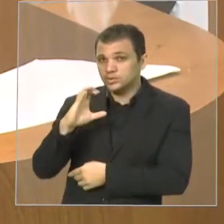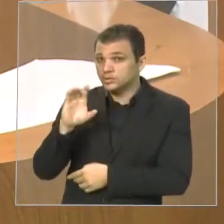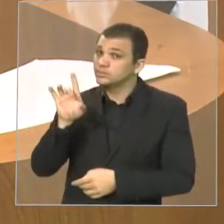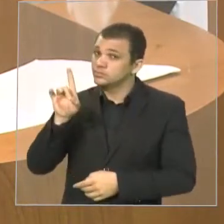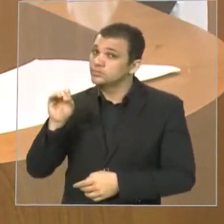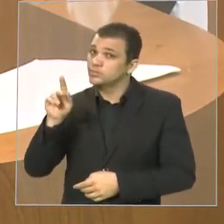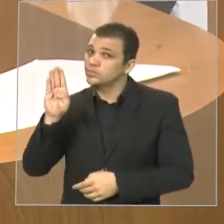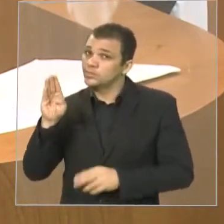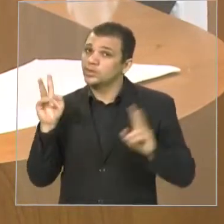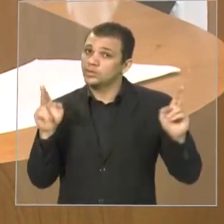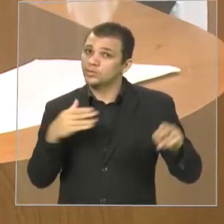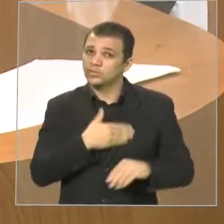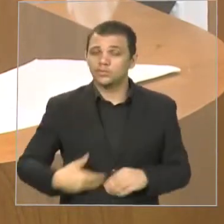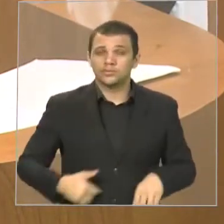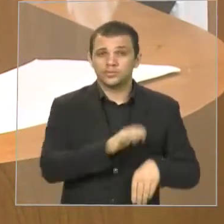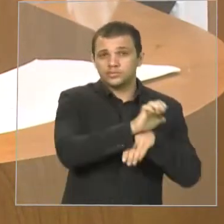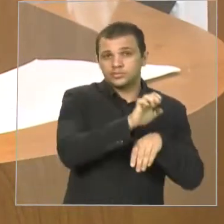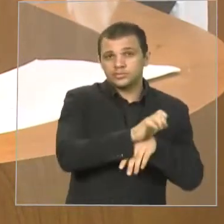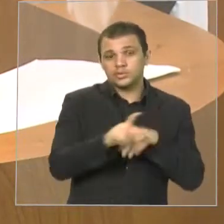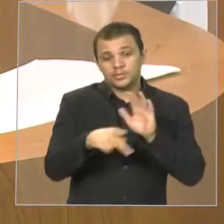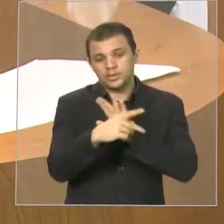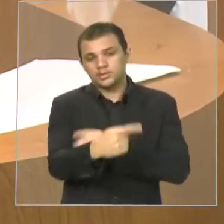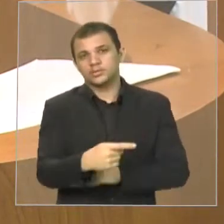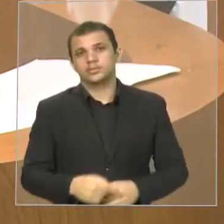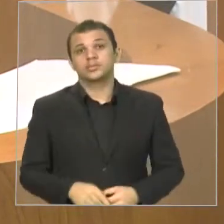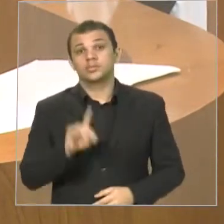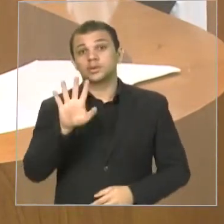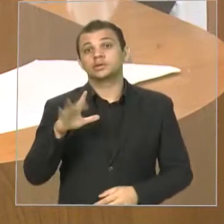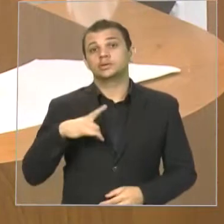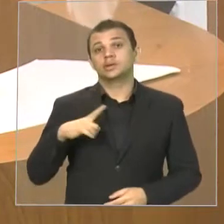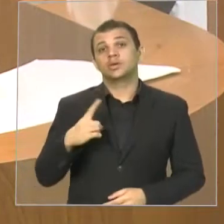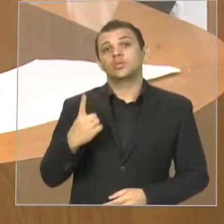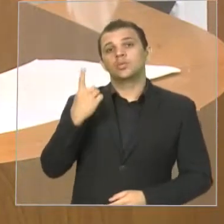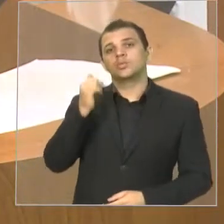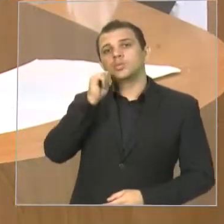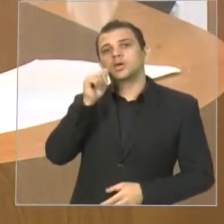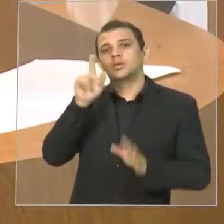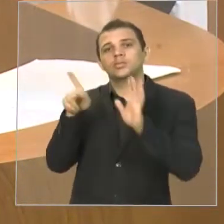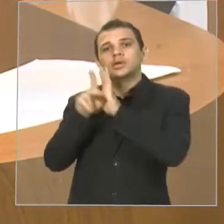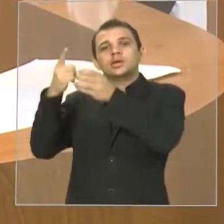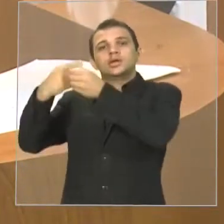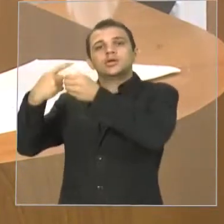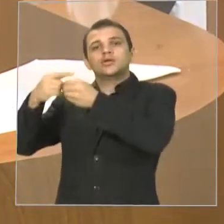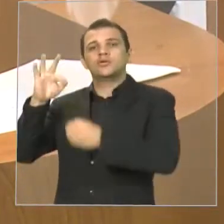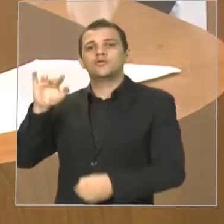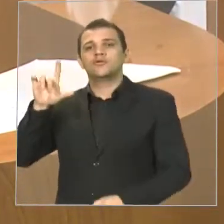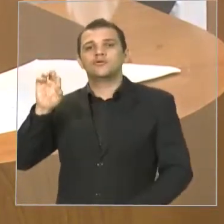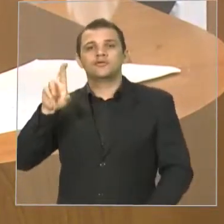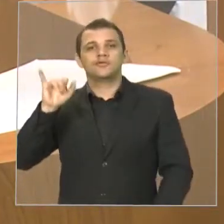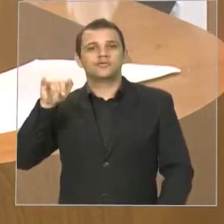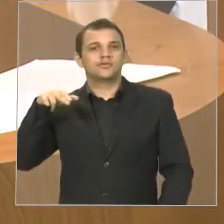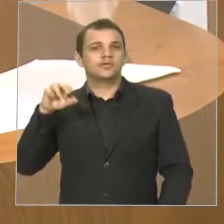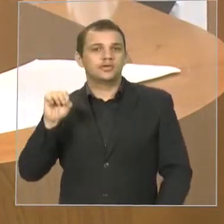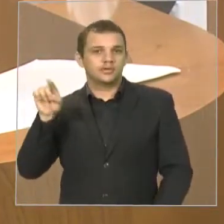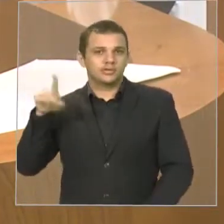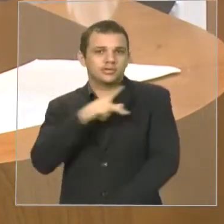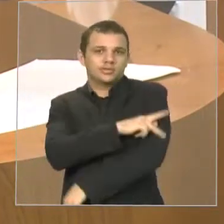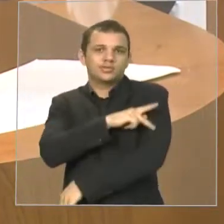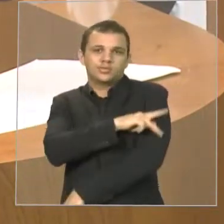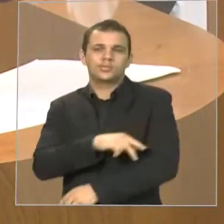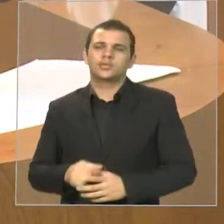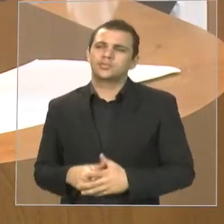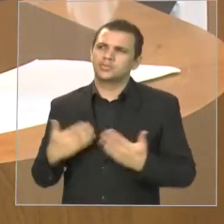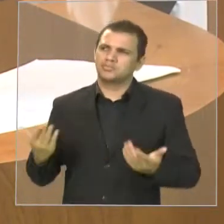do PCdoB lá na cidade de Floriano, no Piauí. O que leva um cidadão a sair de Floriano, no Piauí, a mais de